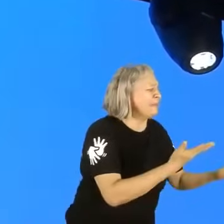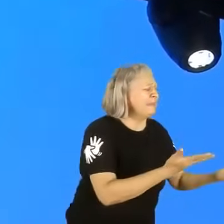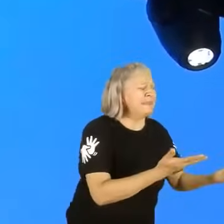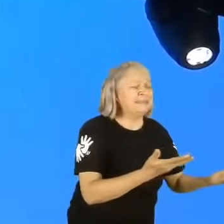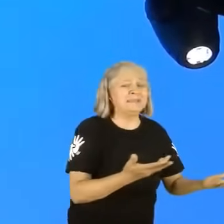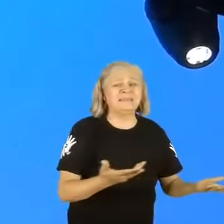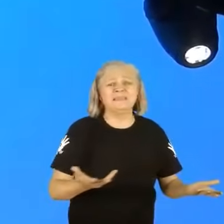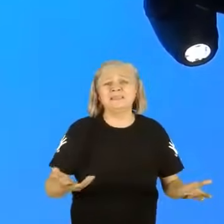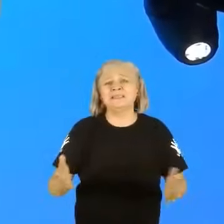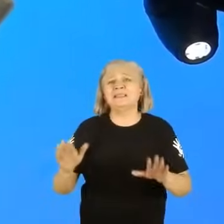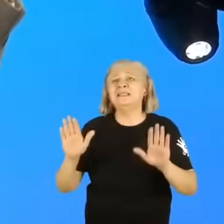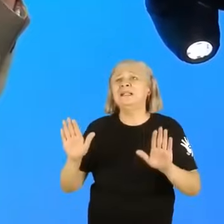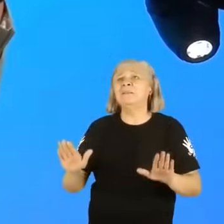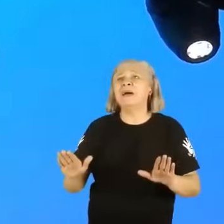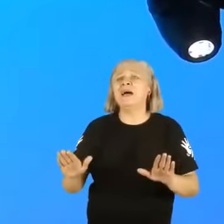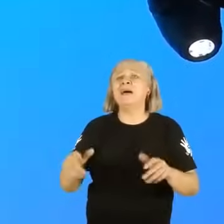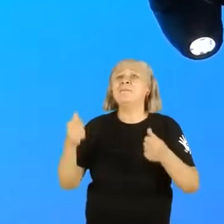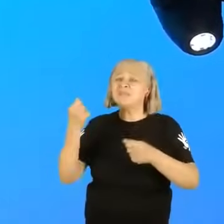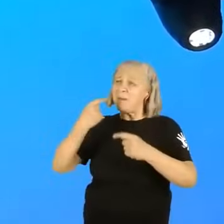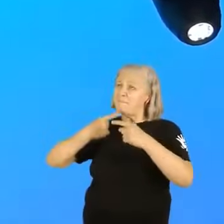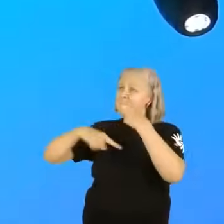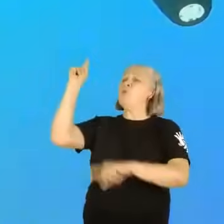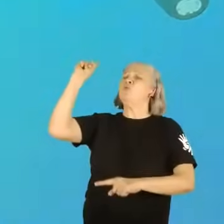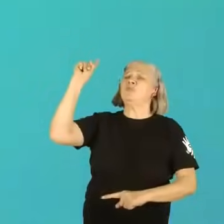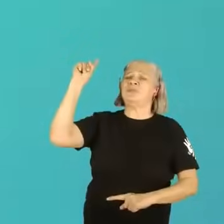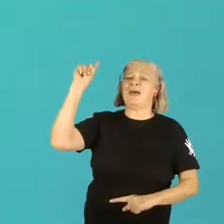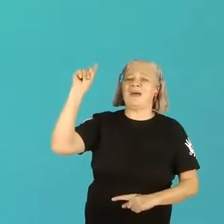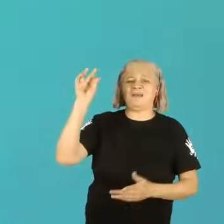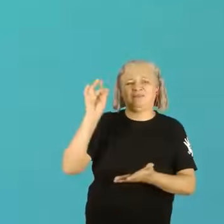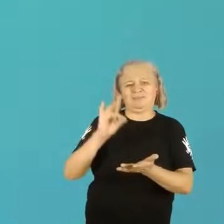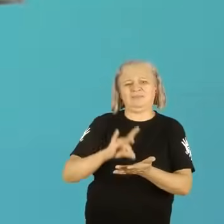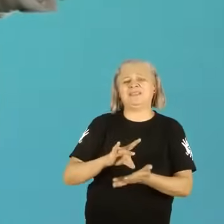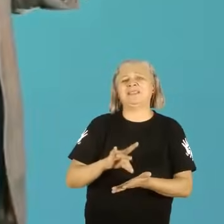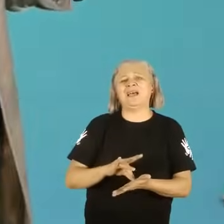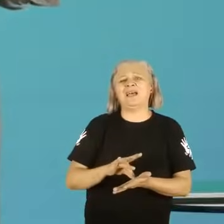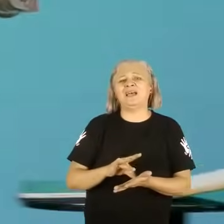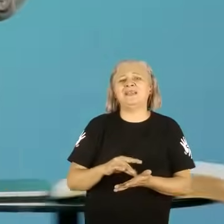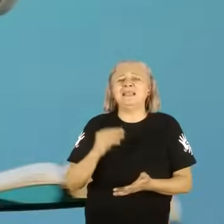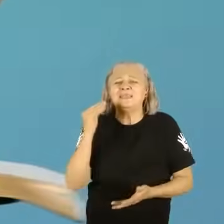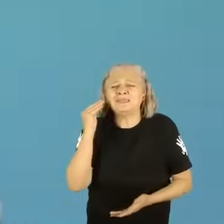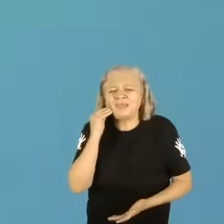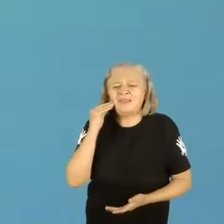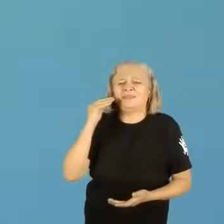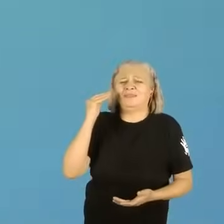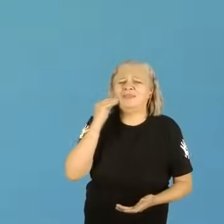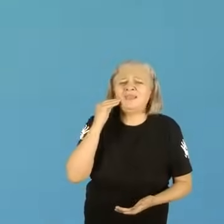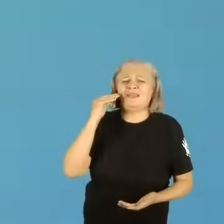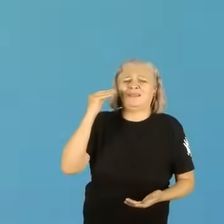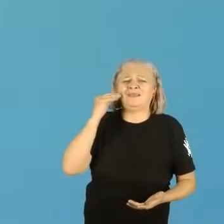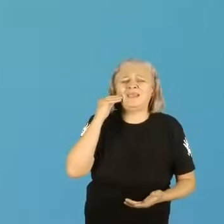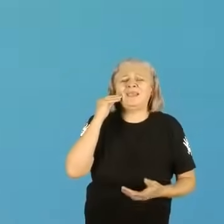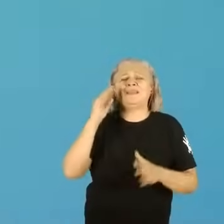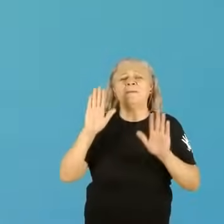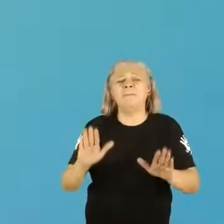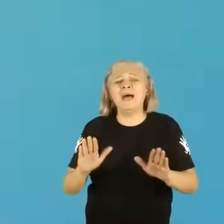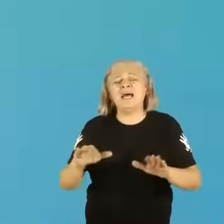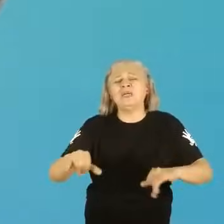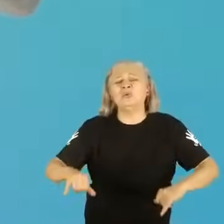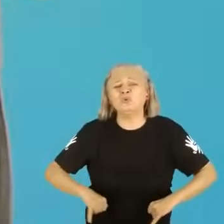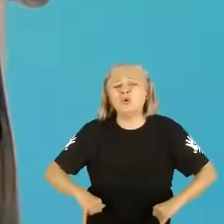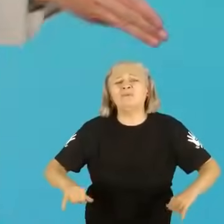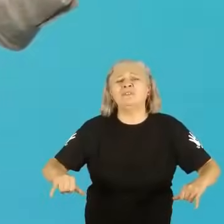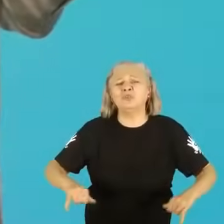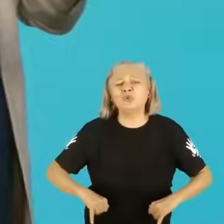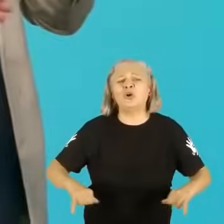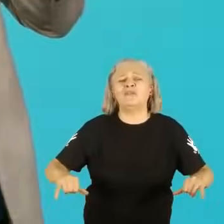espera um dia mudar a sua realidade. Ela está tentando. O texto diz, a Bíblia diz que ela